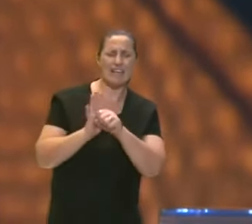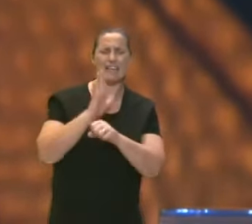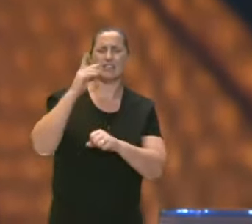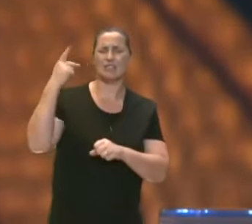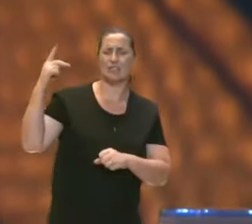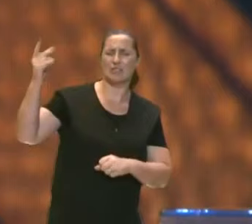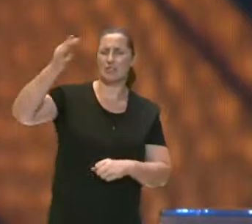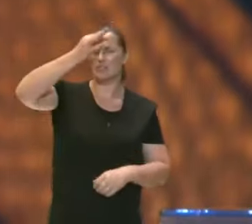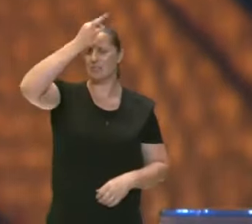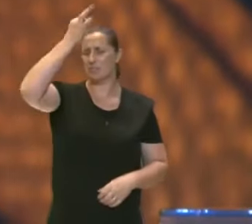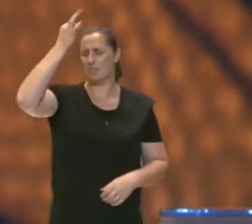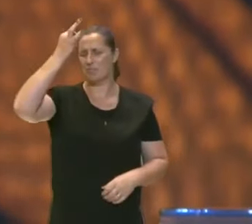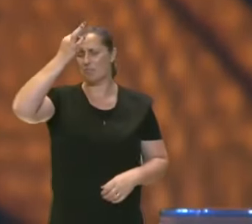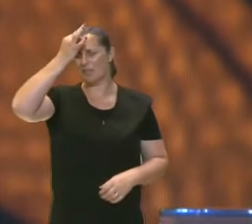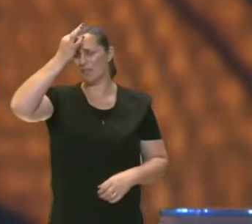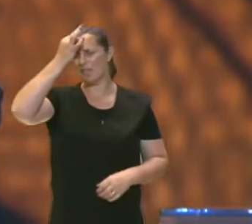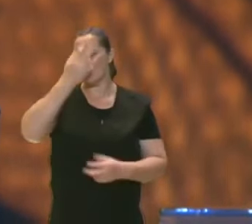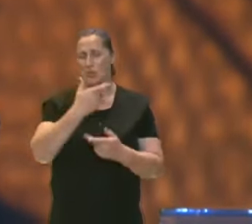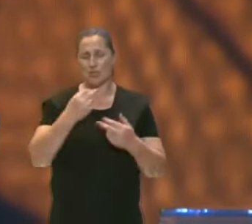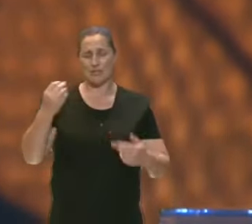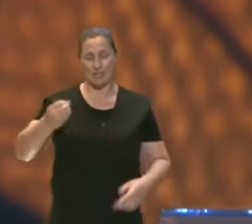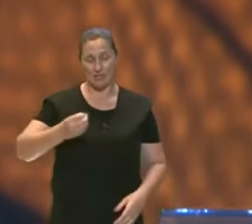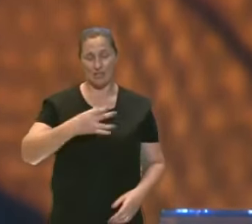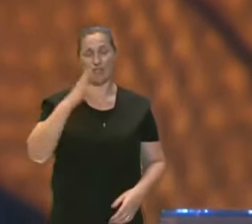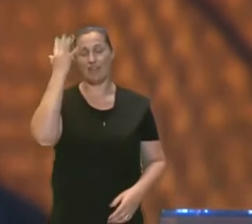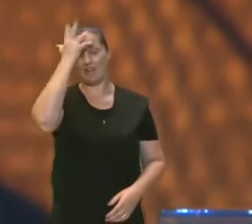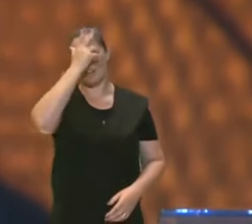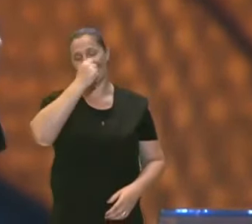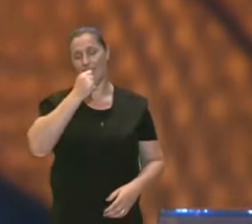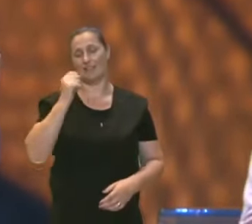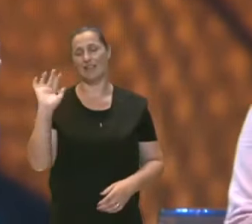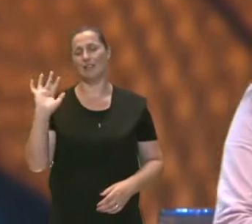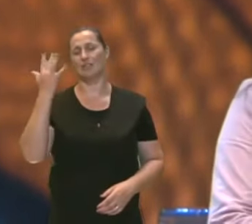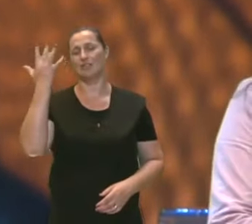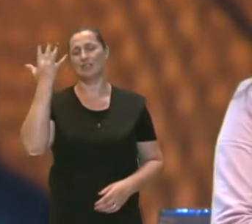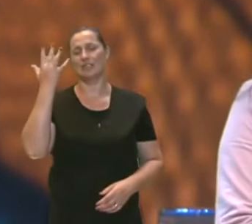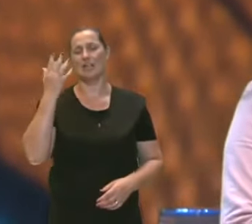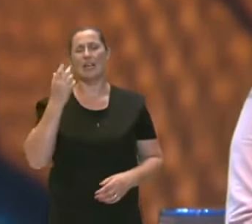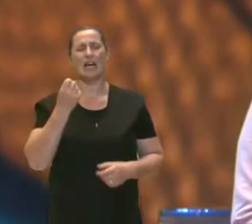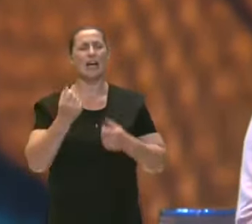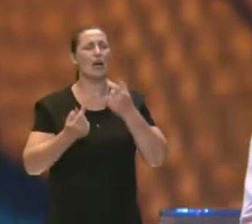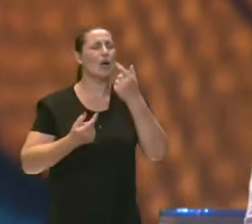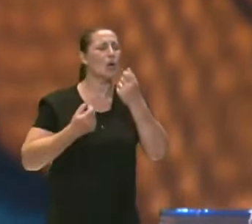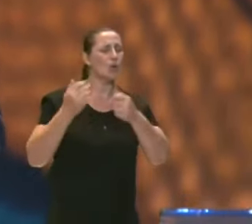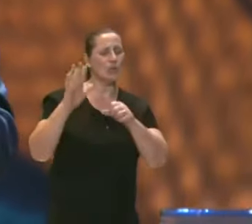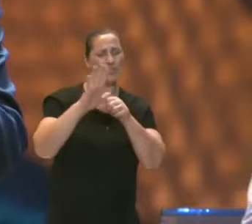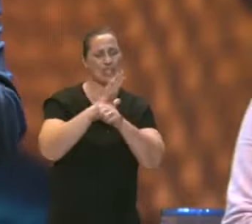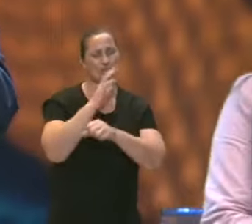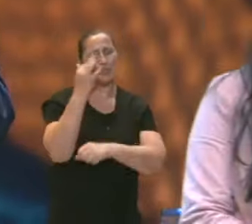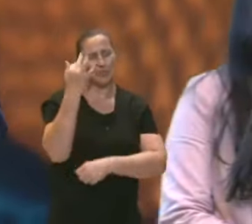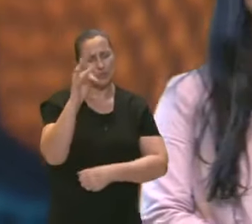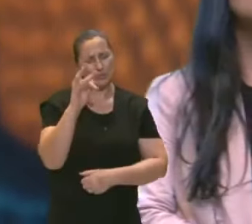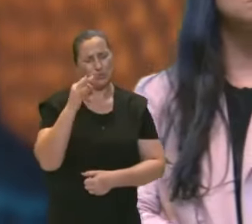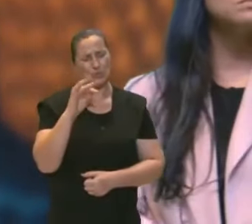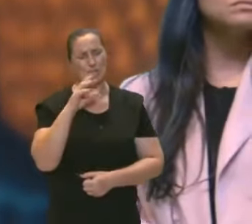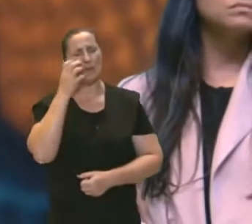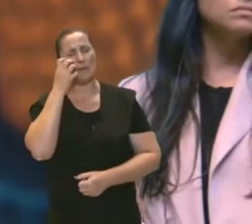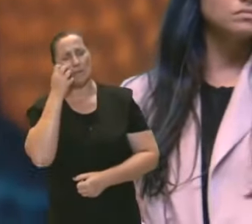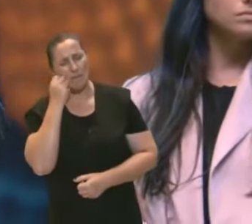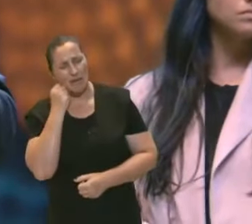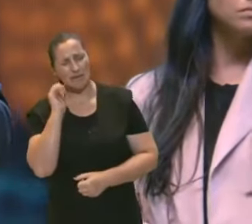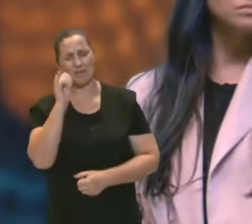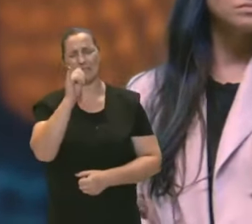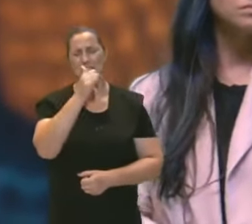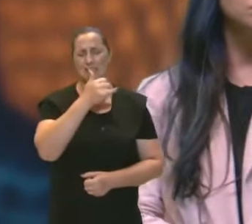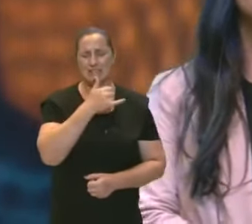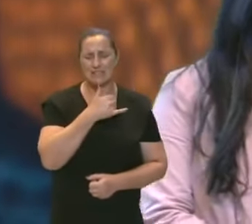espírito, para que coisa nova e linda aconteça. Alguns estão cheios de dor, de mágoa, de tristeza,